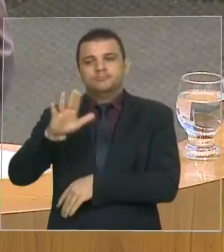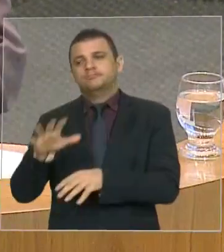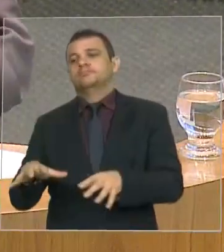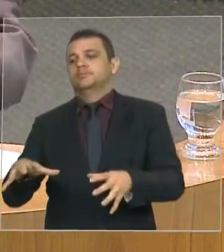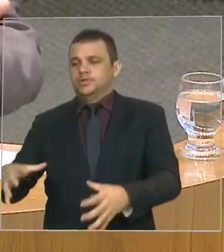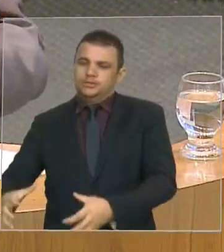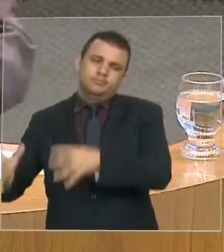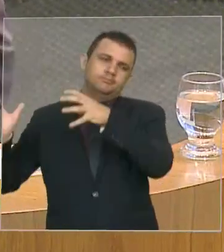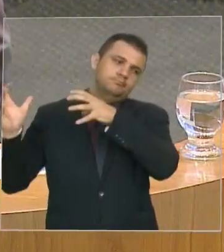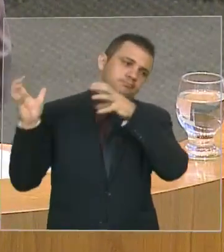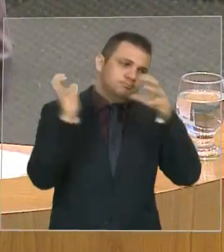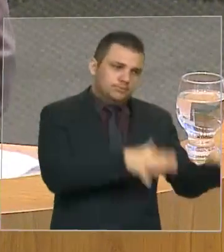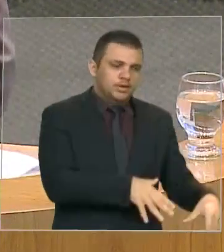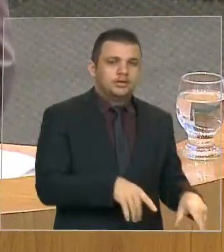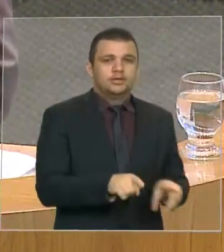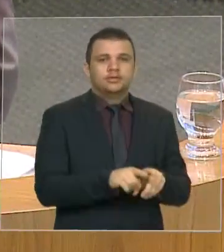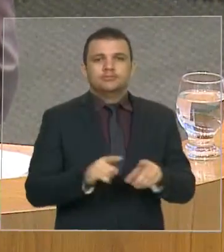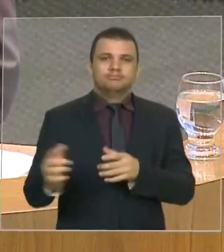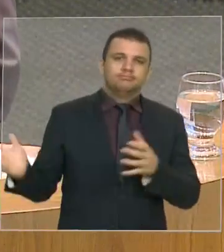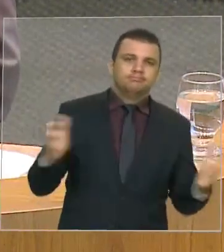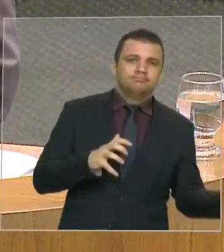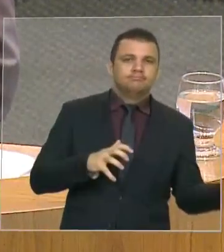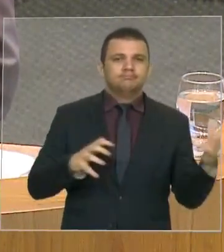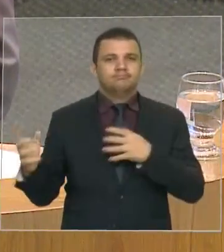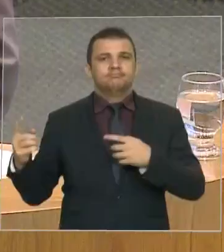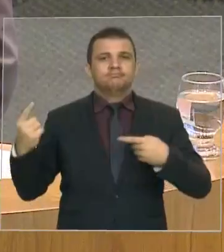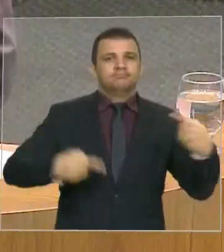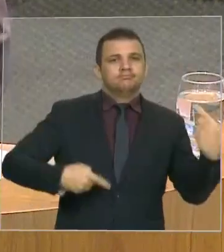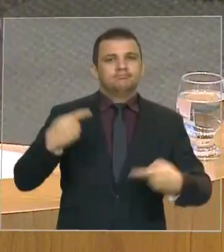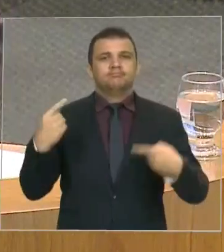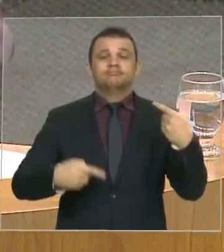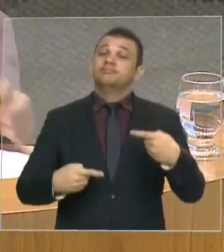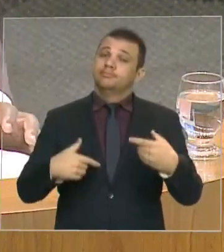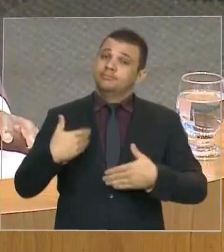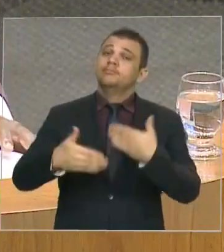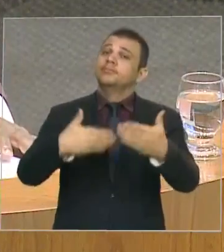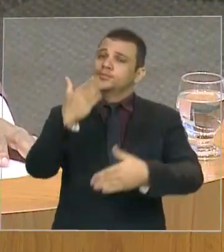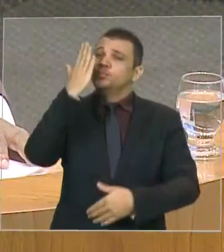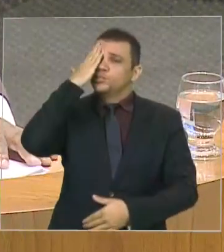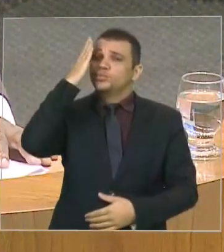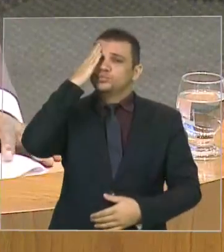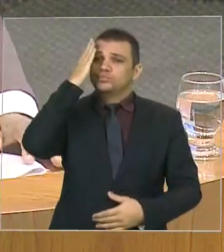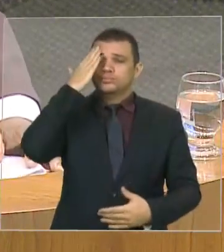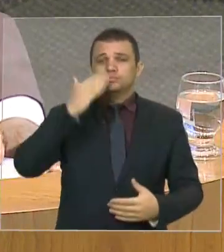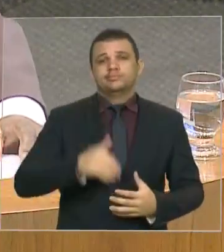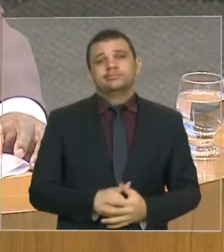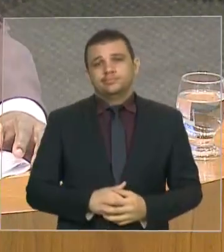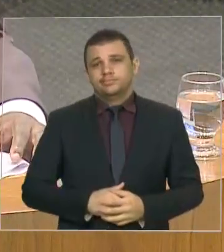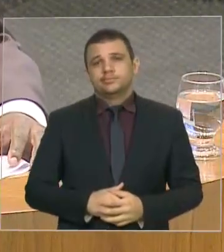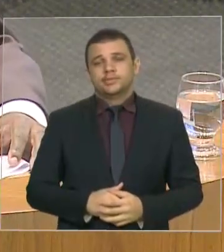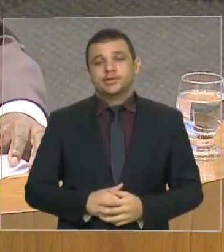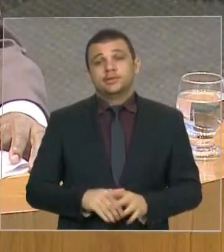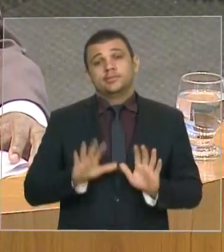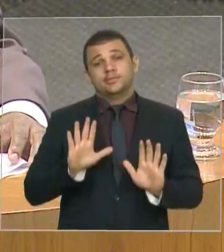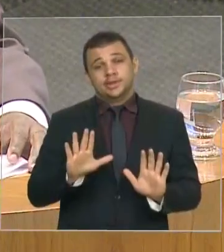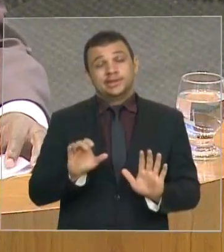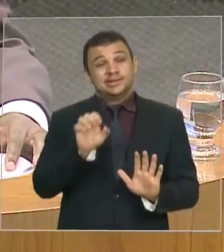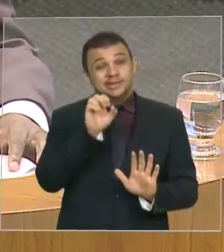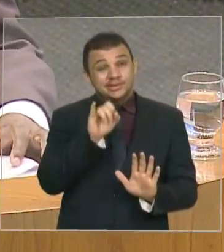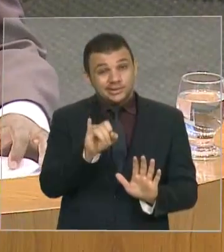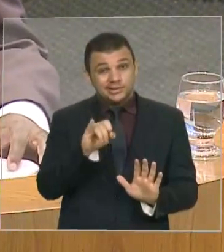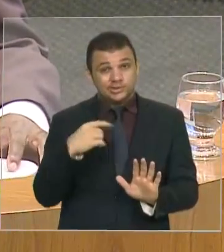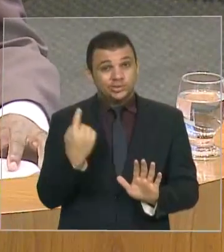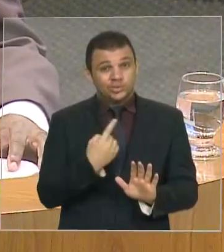vizinho. E daí a gente sabe o que pode vir a acontecer. Ora, se nós podemos fazer a construção